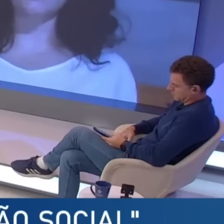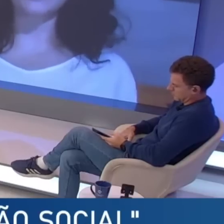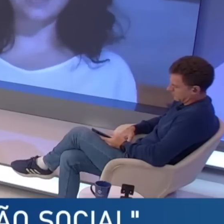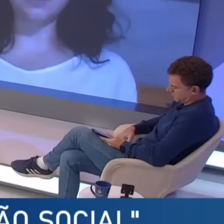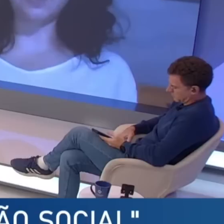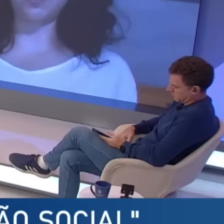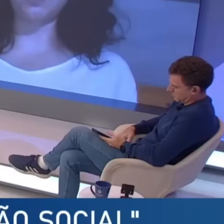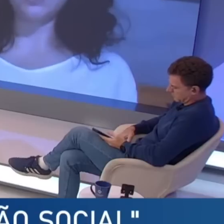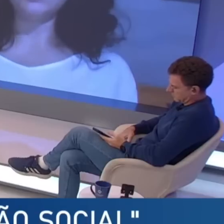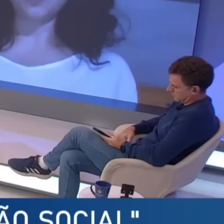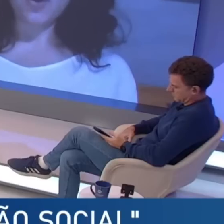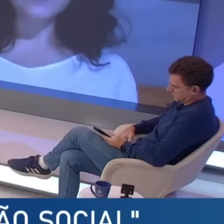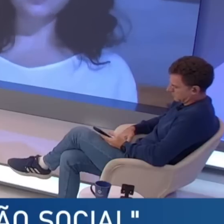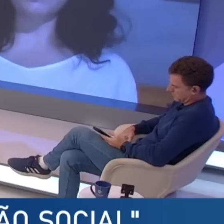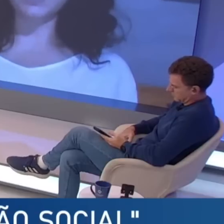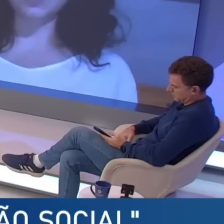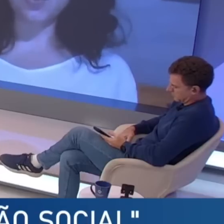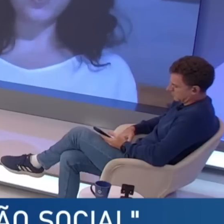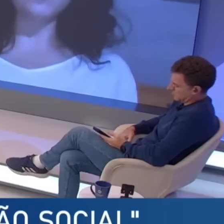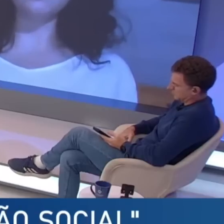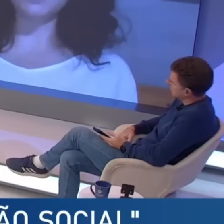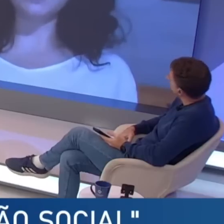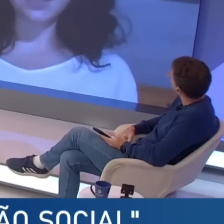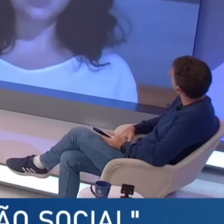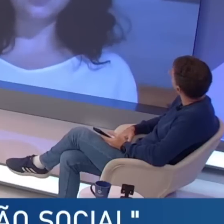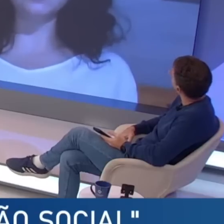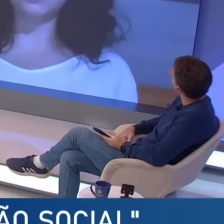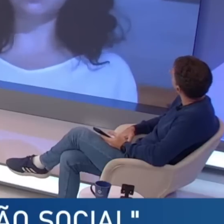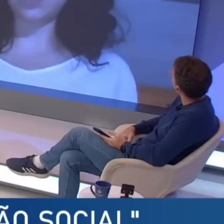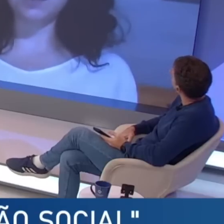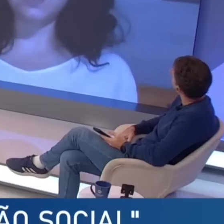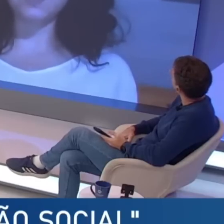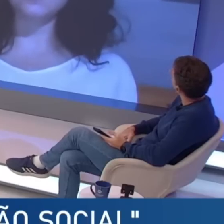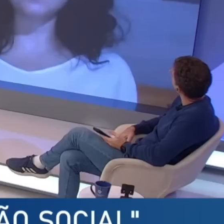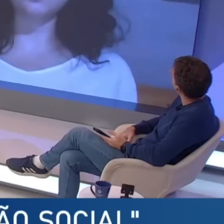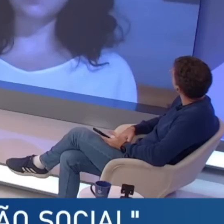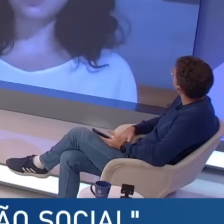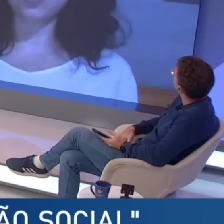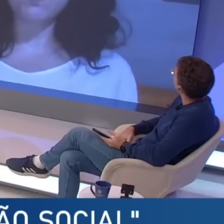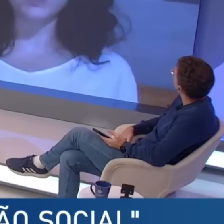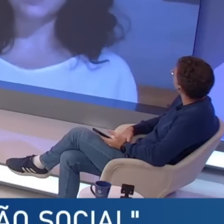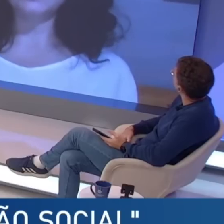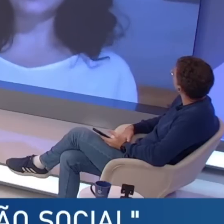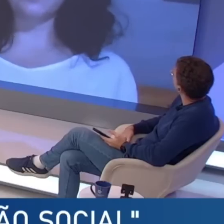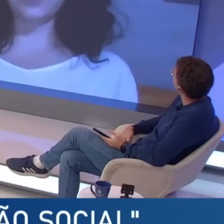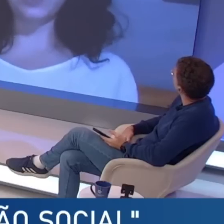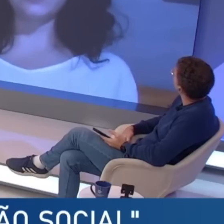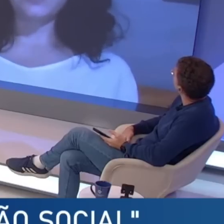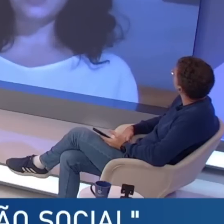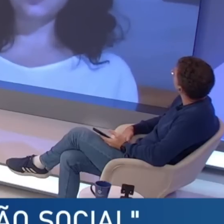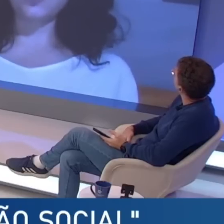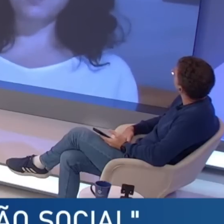porque conhece o fenômeno. Nós, comunicadores, militantes, intelectuais progressistas, a gente tem uma dupla tarefa,